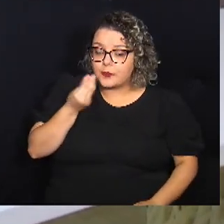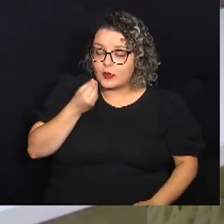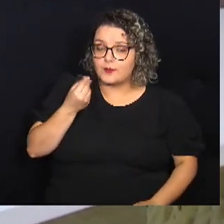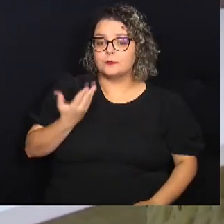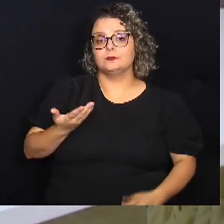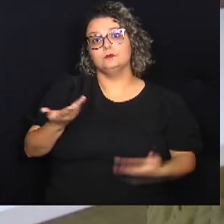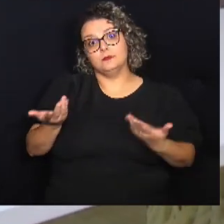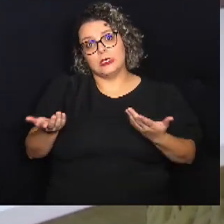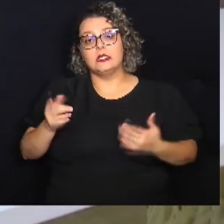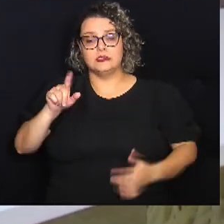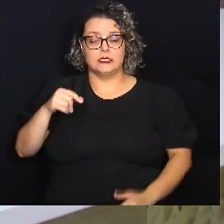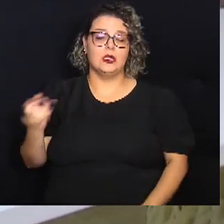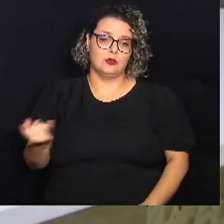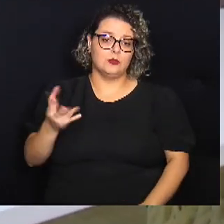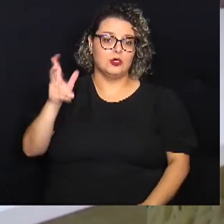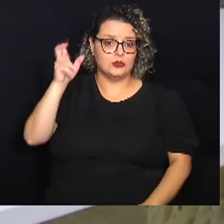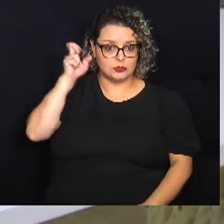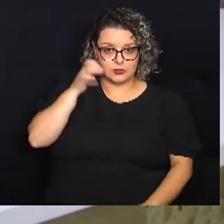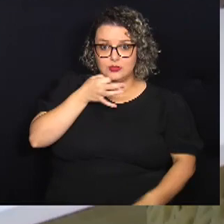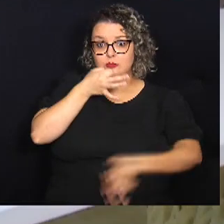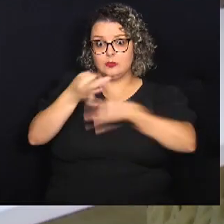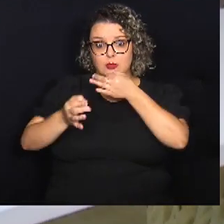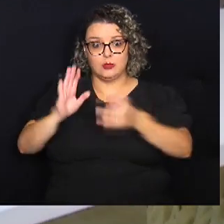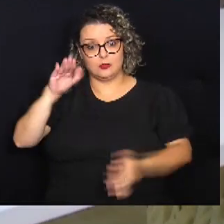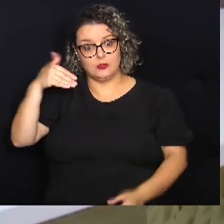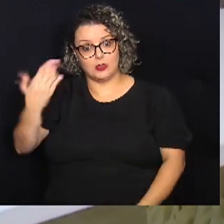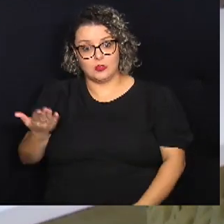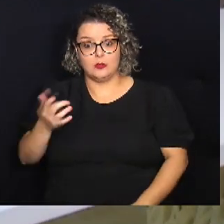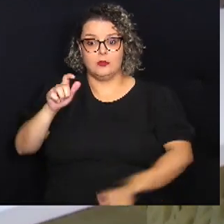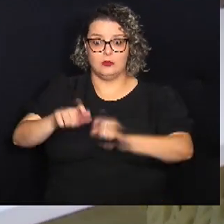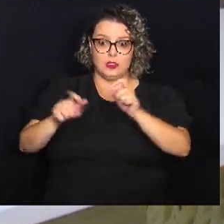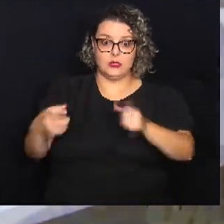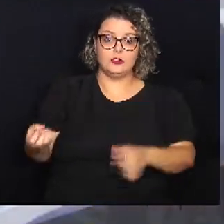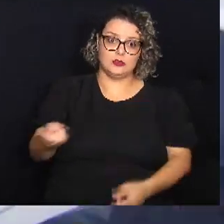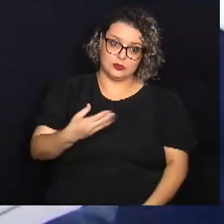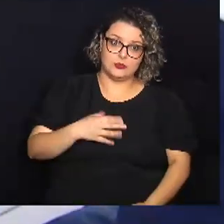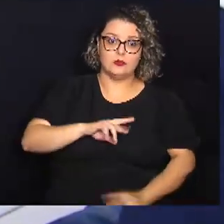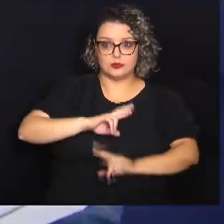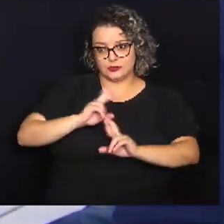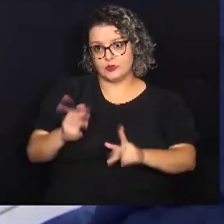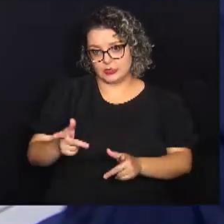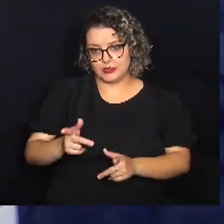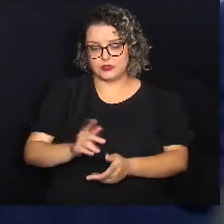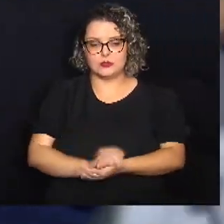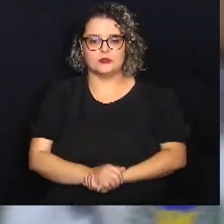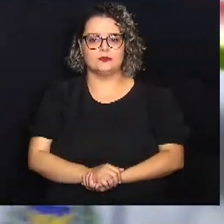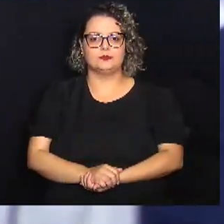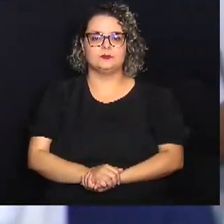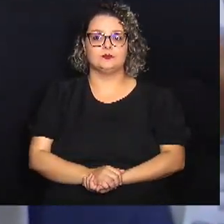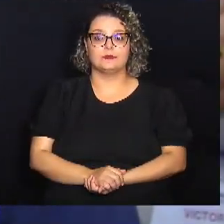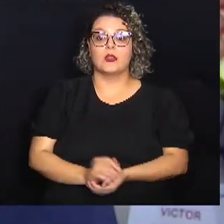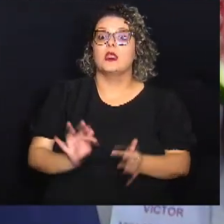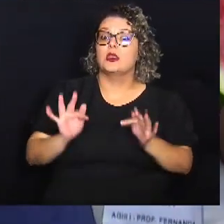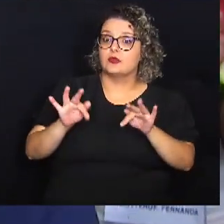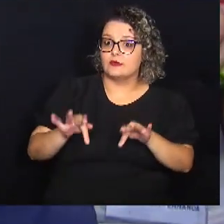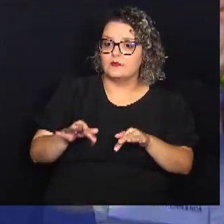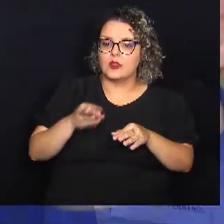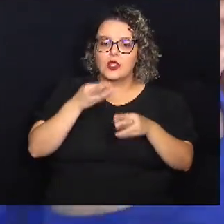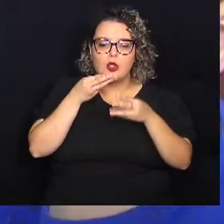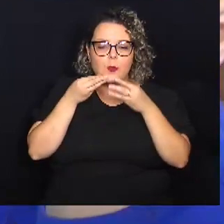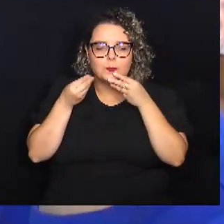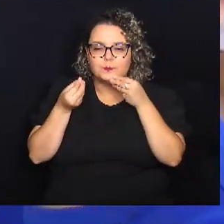é importante ouvir uma opinião externa, alguém trazendo algo diferente para eles, Os alunos, no final, saborearam um